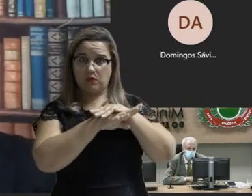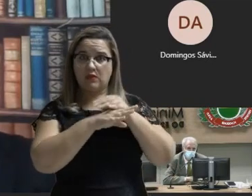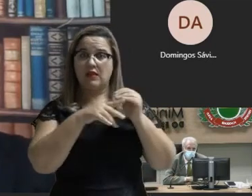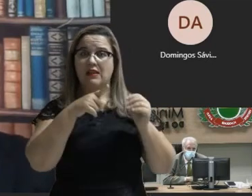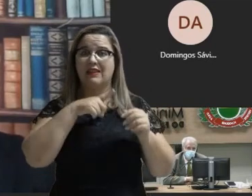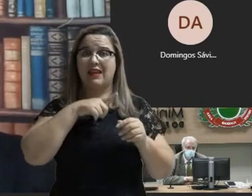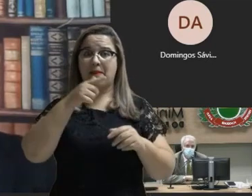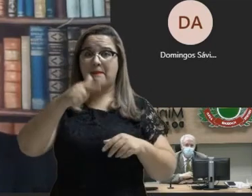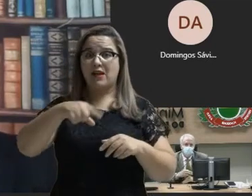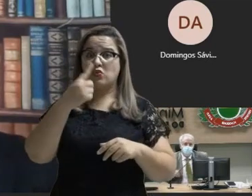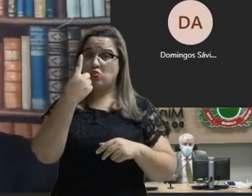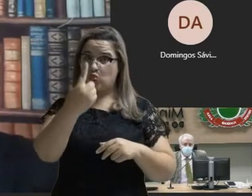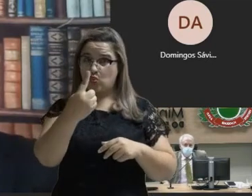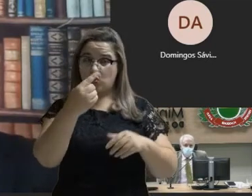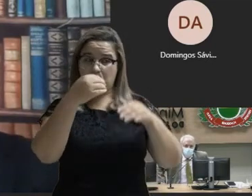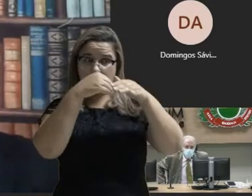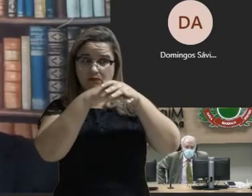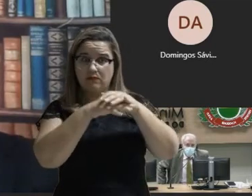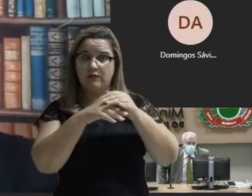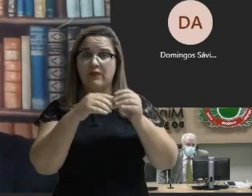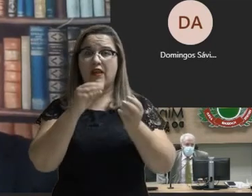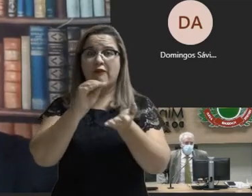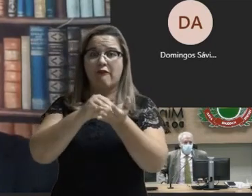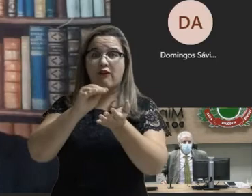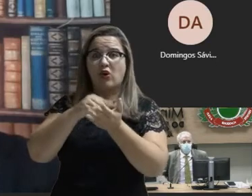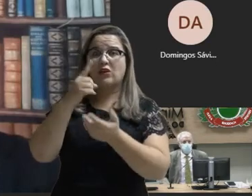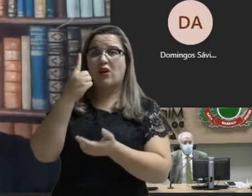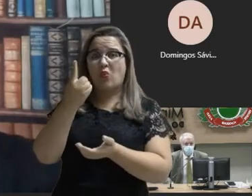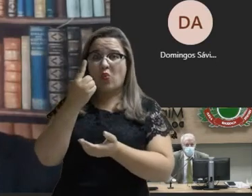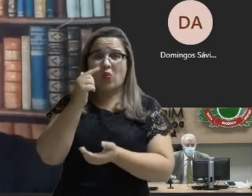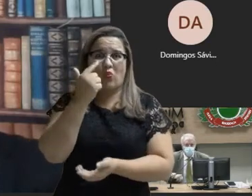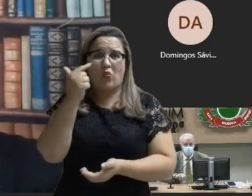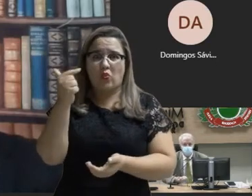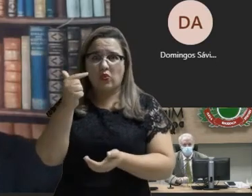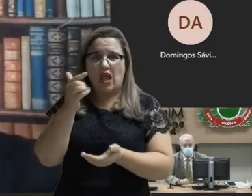com recomendação e tem uma não homologação.